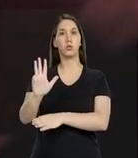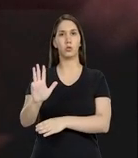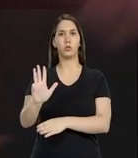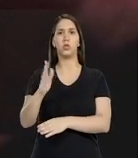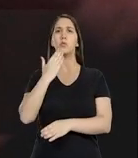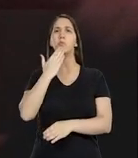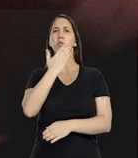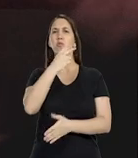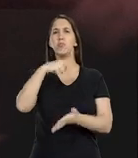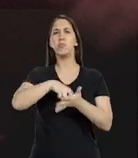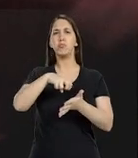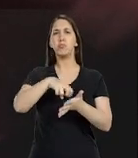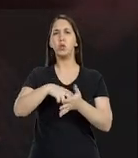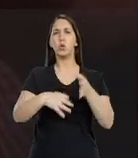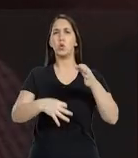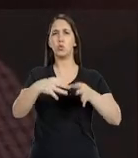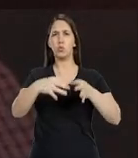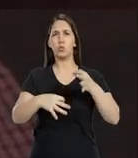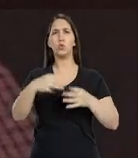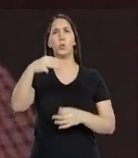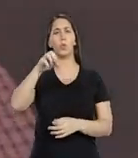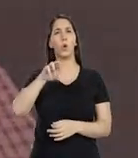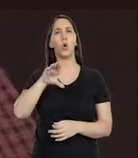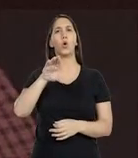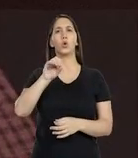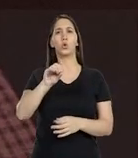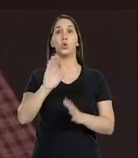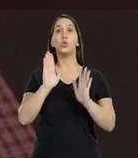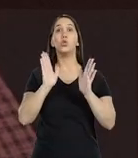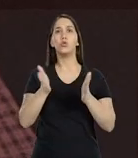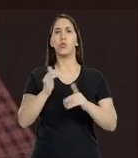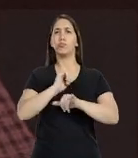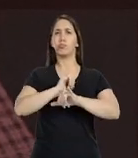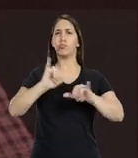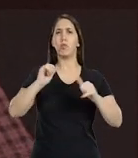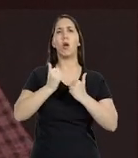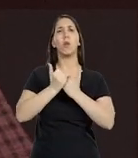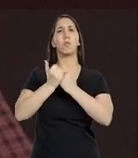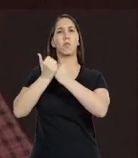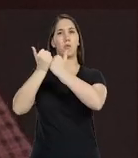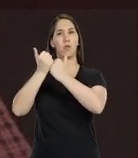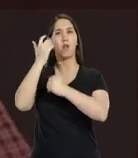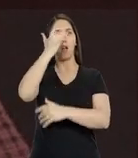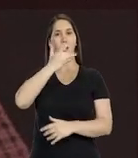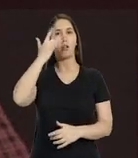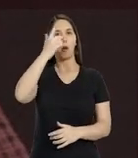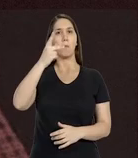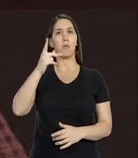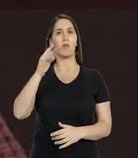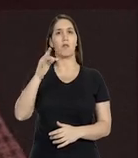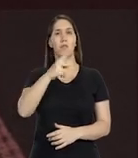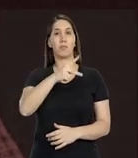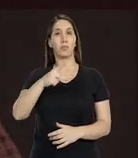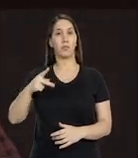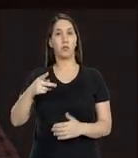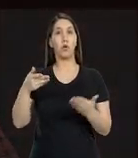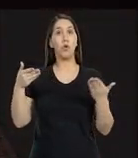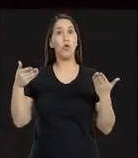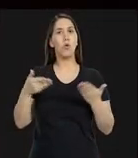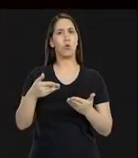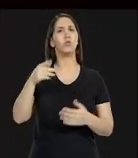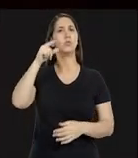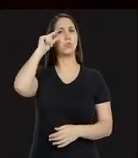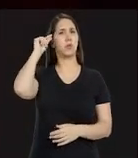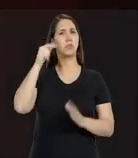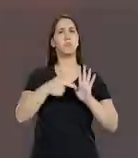juiz da Lava Jato, Sérgio Moro, e acabou de declarar apoio a Fernando Haddad, do PT, para presidente. Hoje,